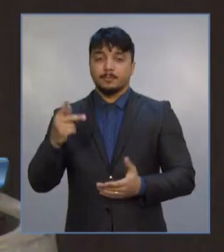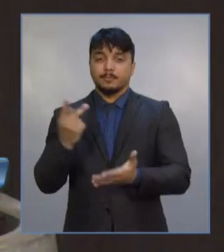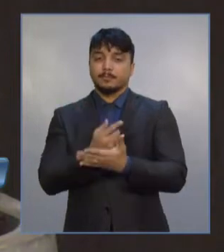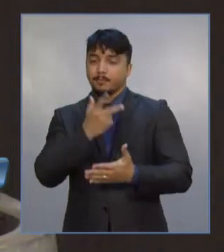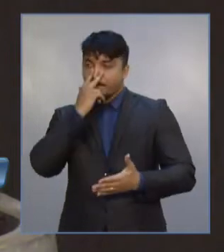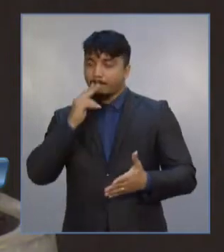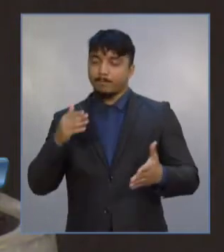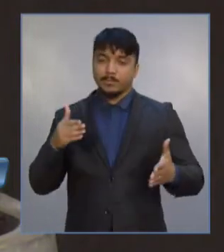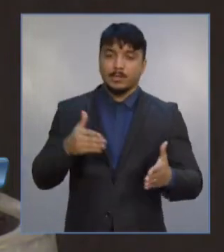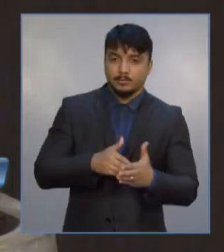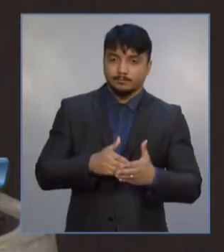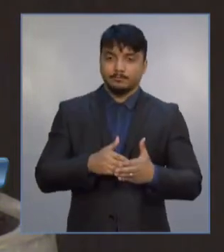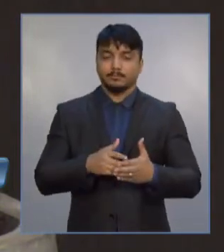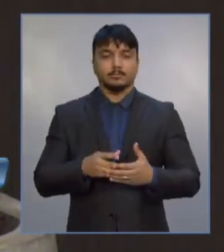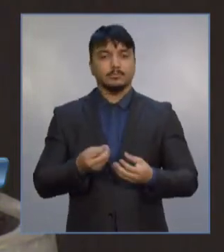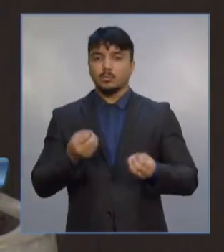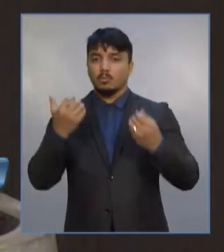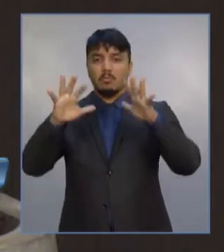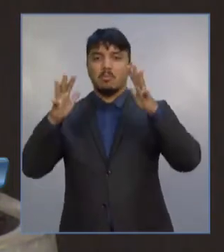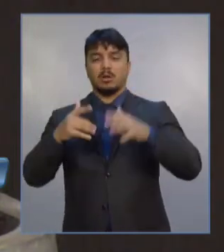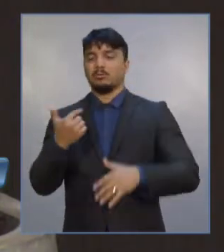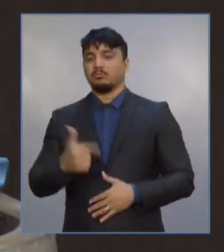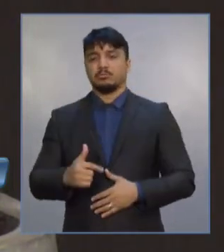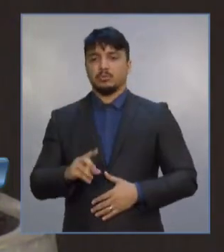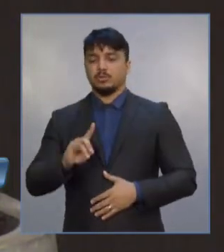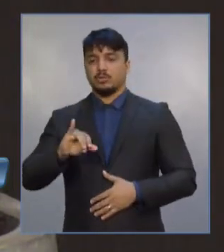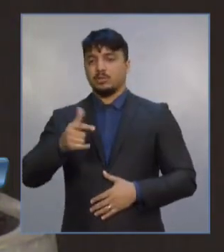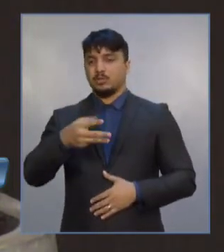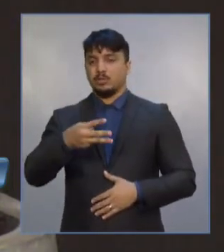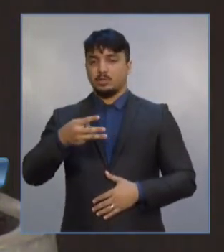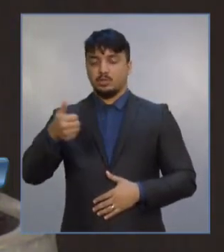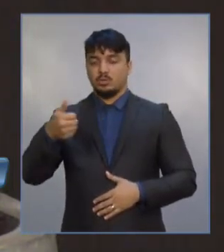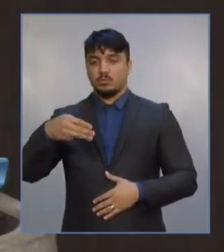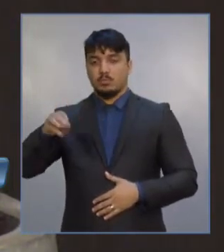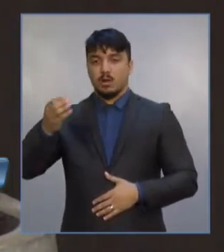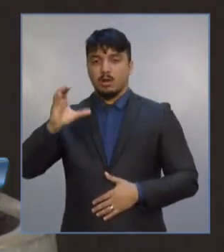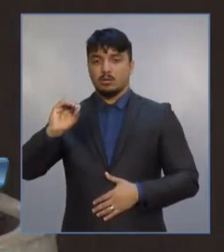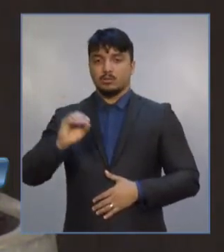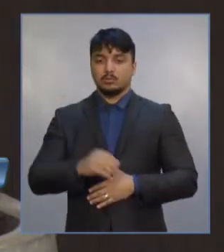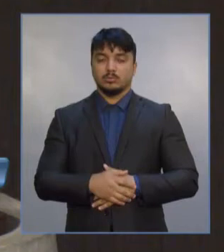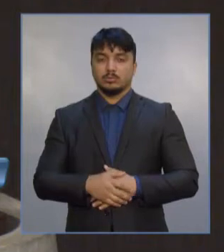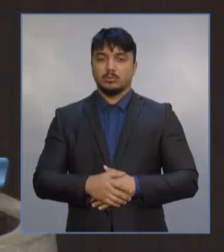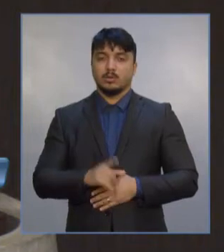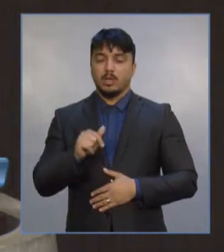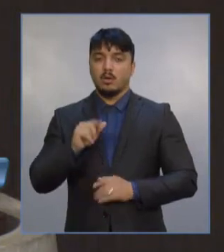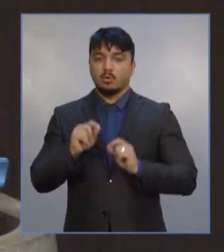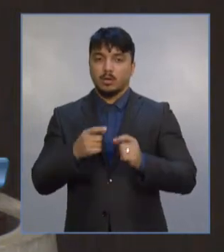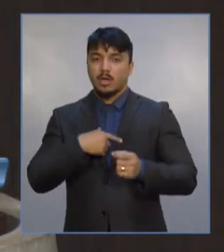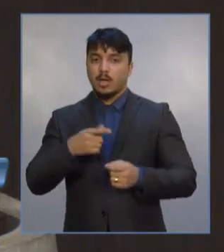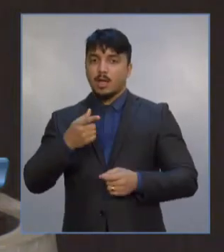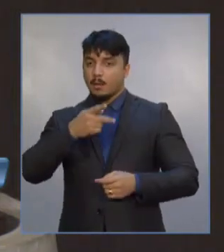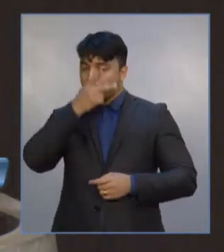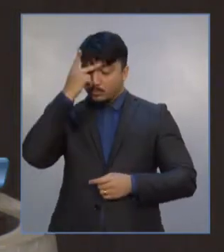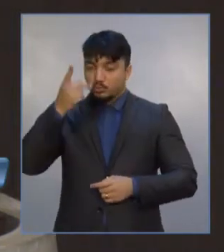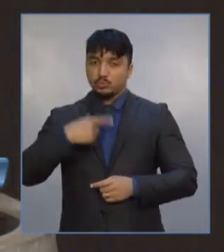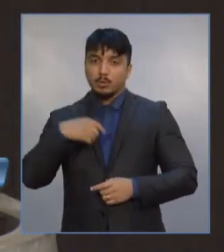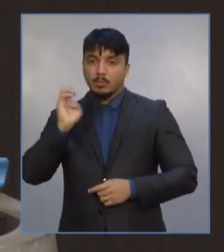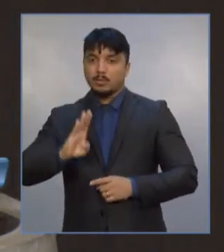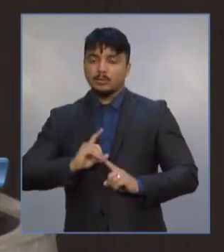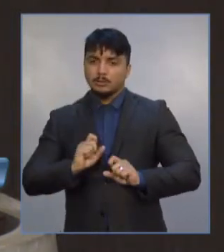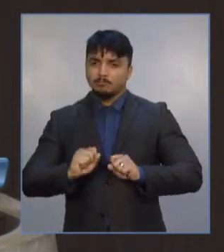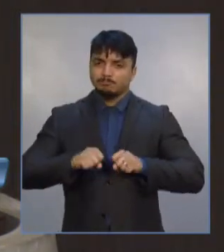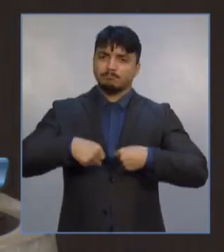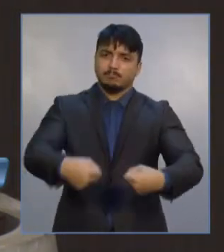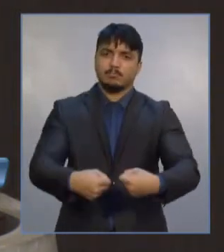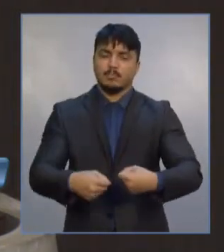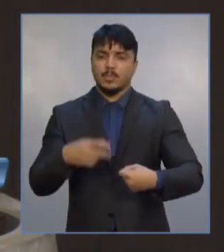interrompida. Portanto, não há o que comemorar em 31 de março. Se há algo a comemorar, é a resistência do povo brasileiro. É